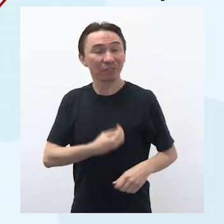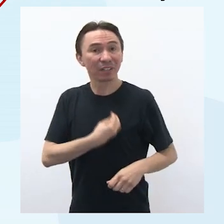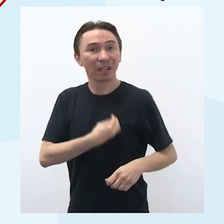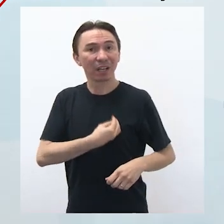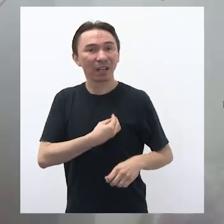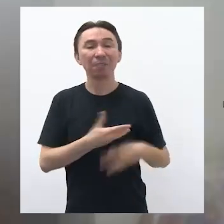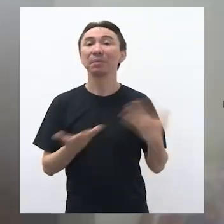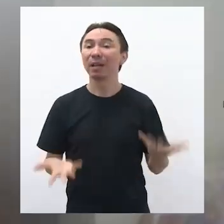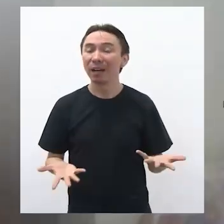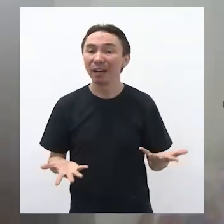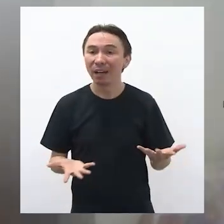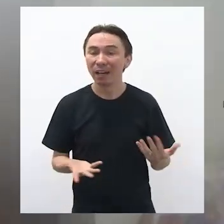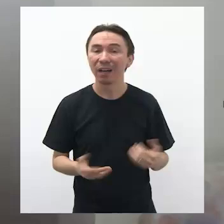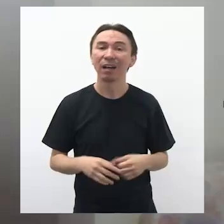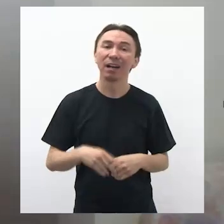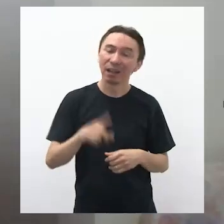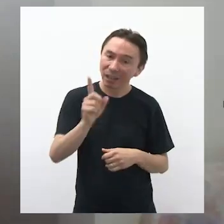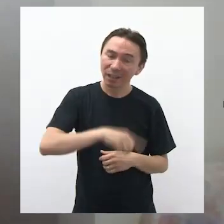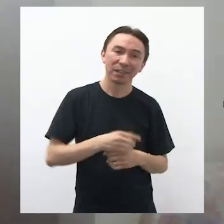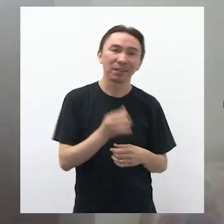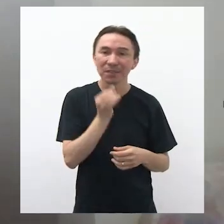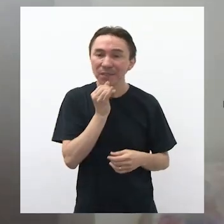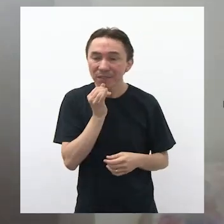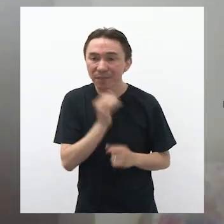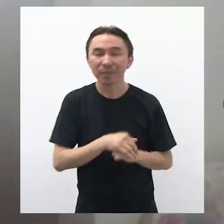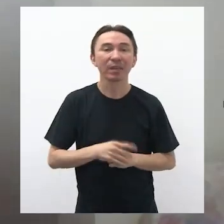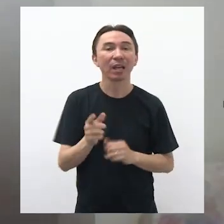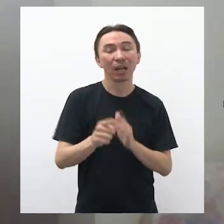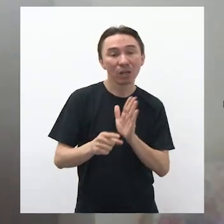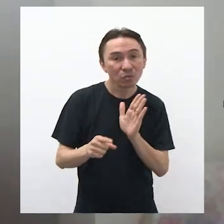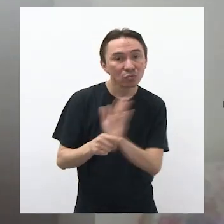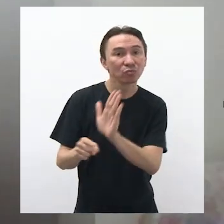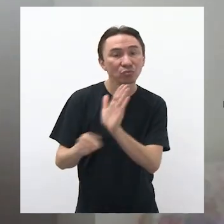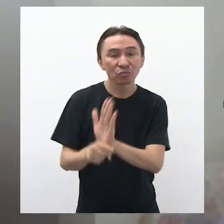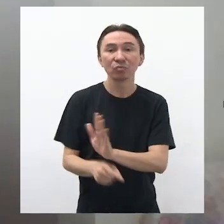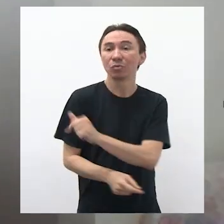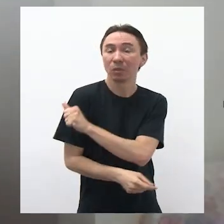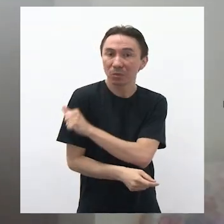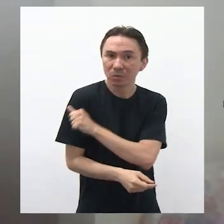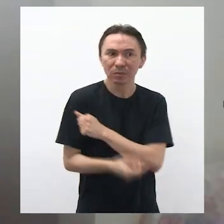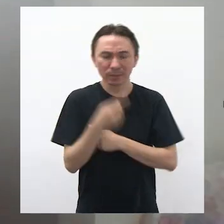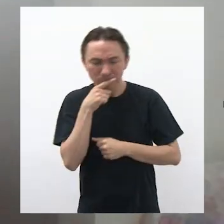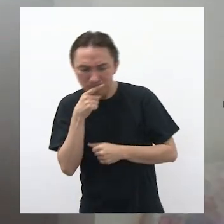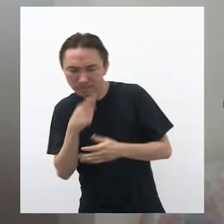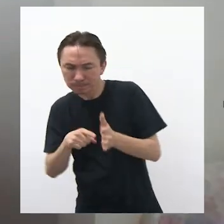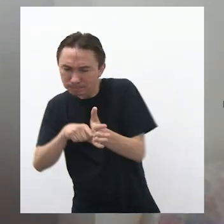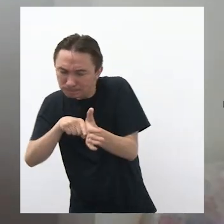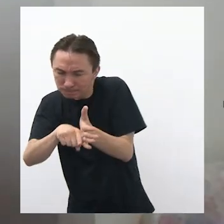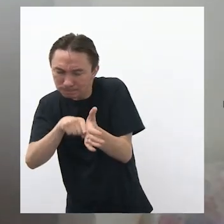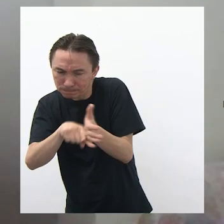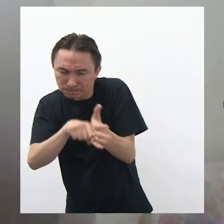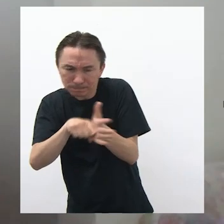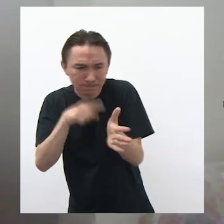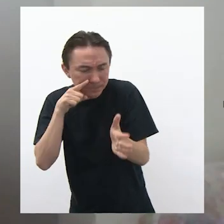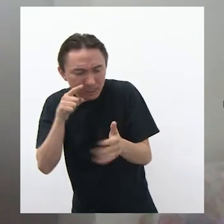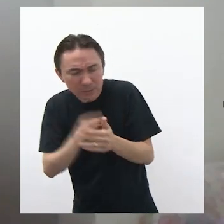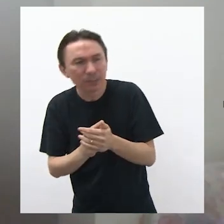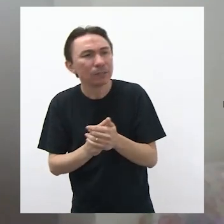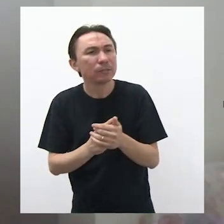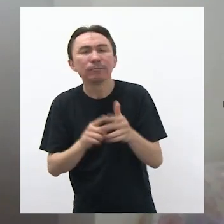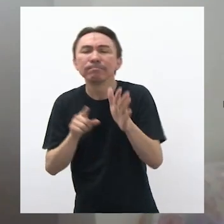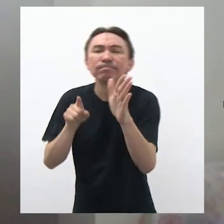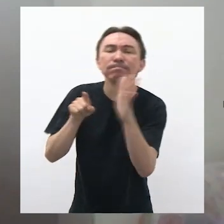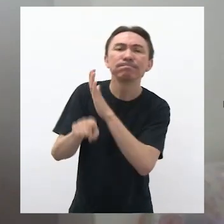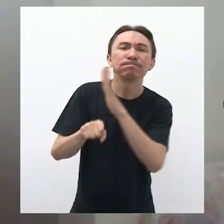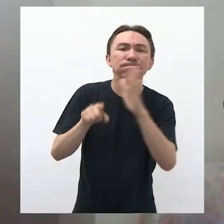práticas que estimulam o nosso estudante a pesquisar, a perguntar para outras pessoas, a